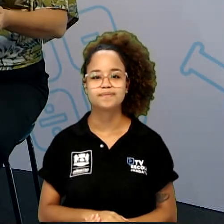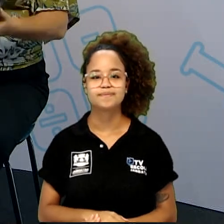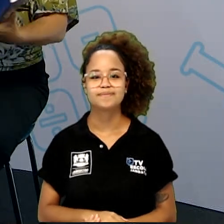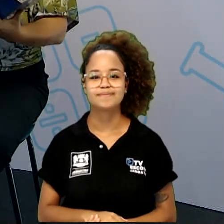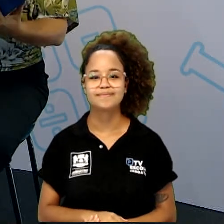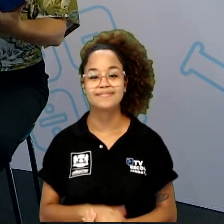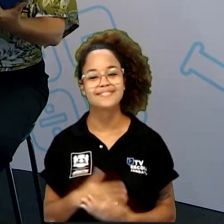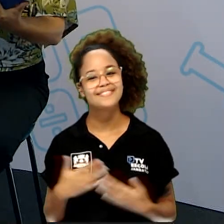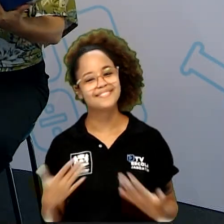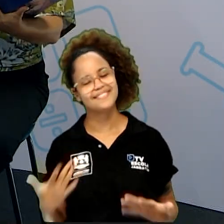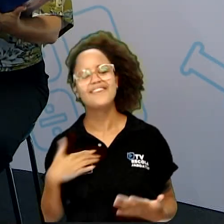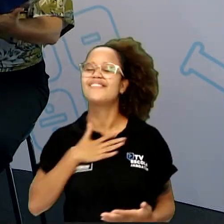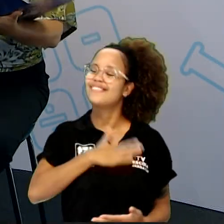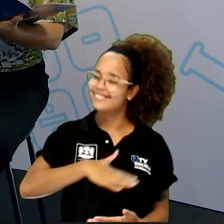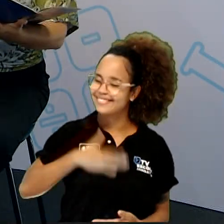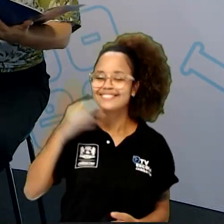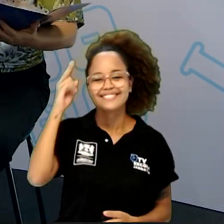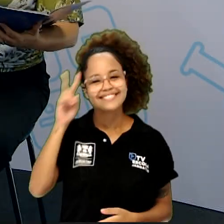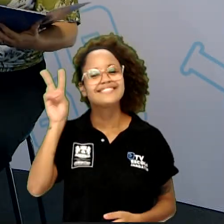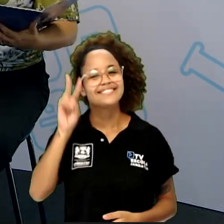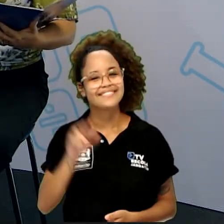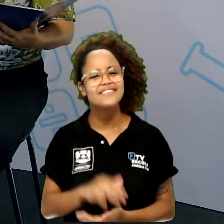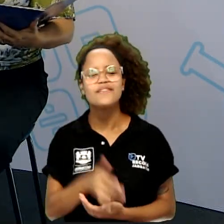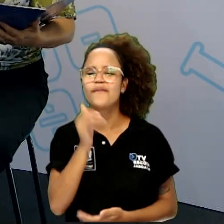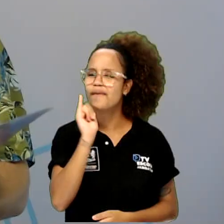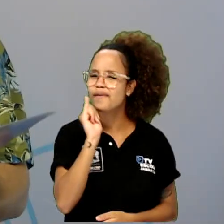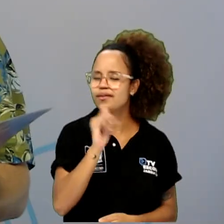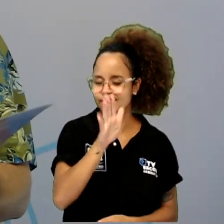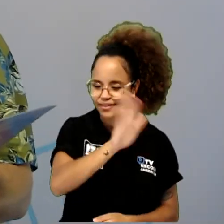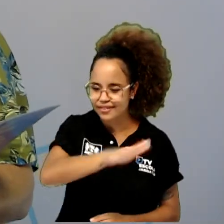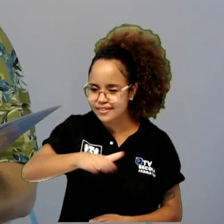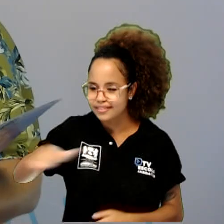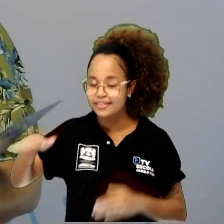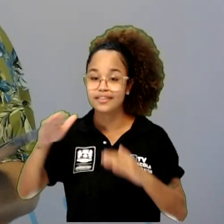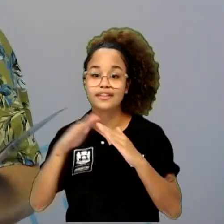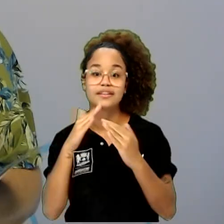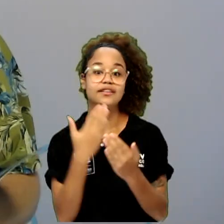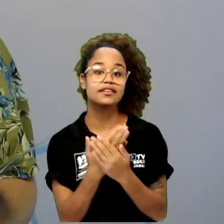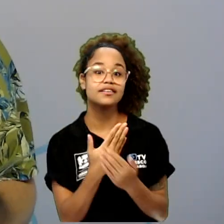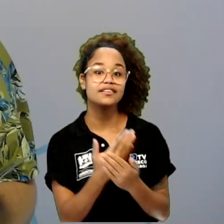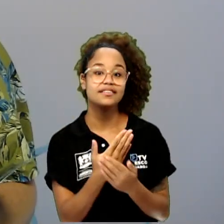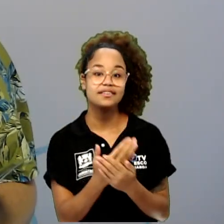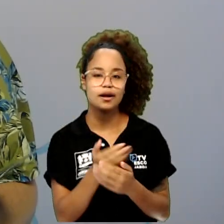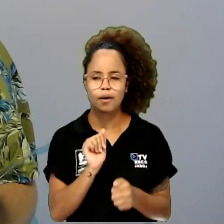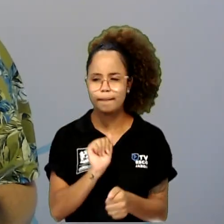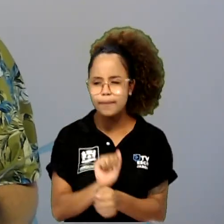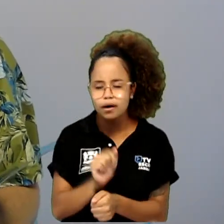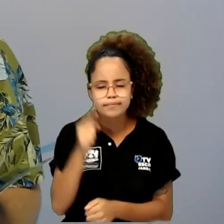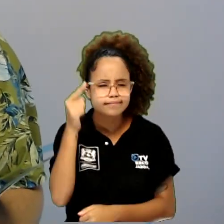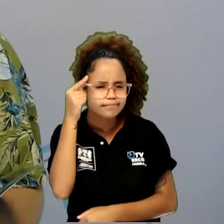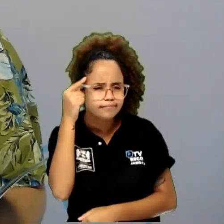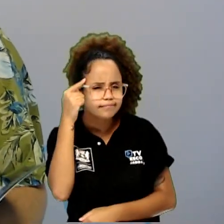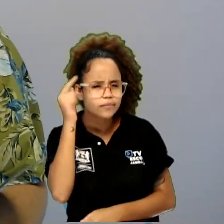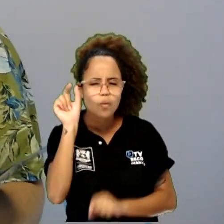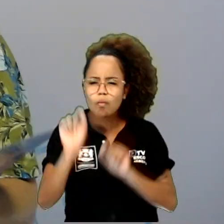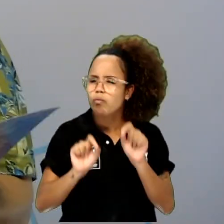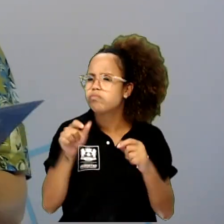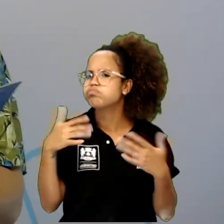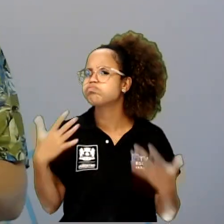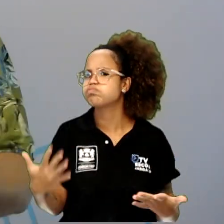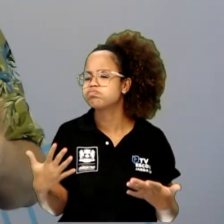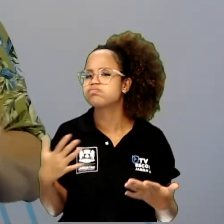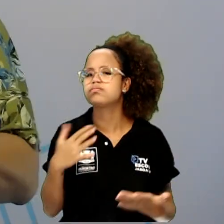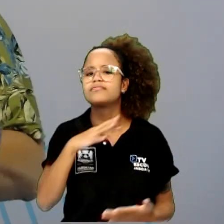Ah, minha gente, eu gosto muito dessa história. Quando a gente conta para as crianças na escola, a gente dá uma paradinha e fica pensando qual será o bicho,